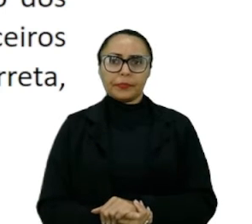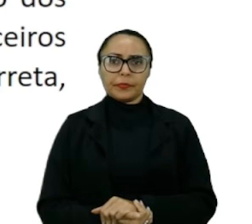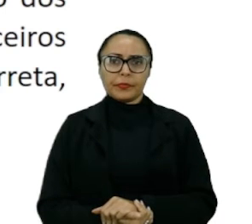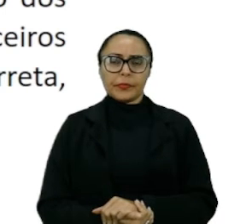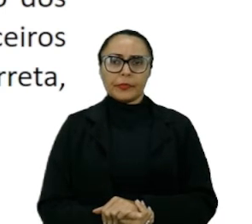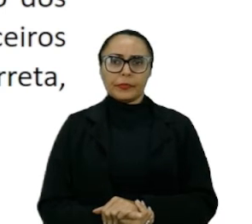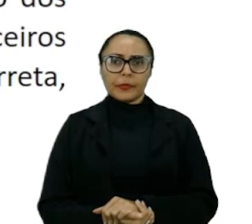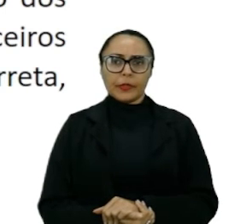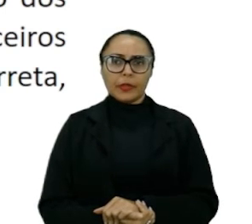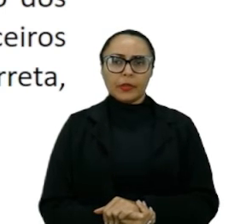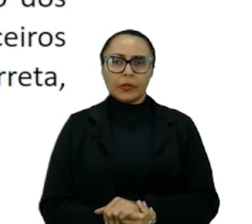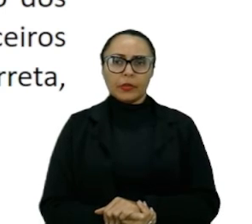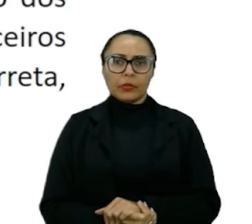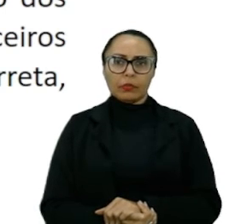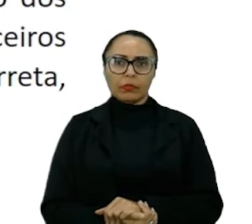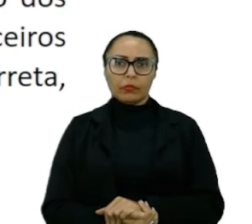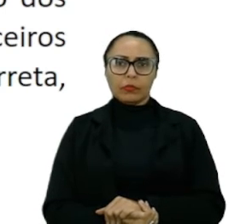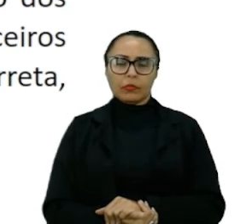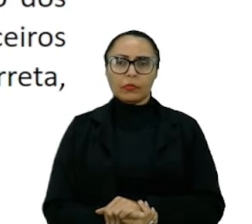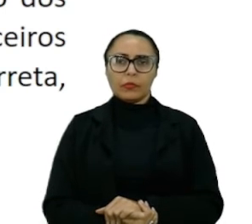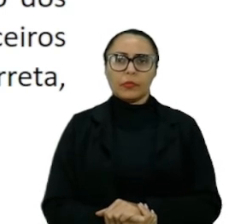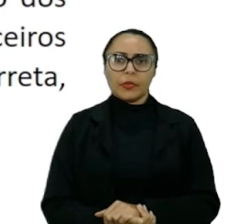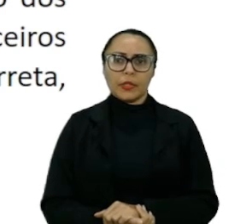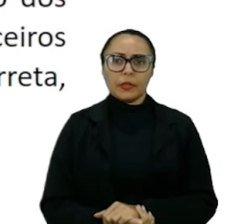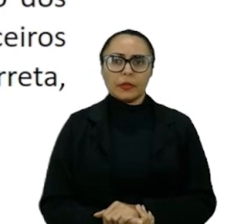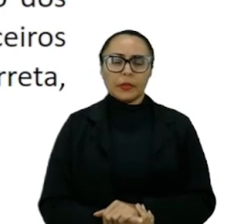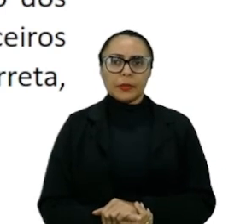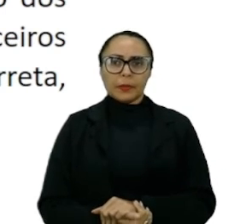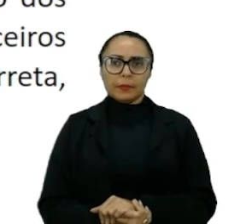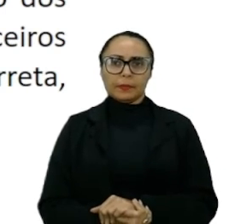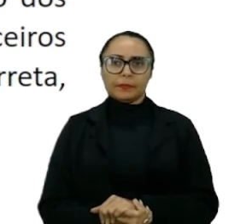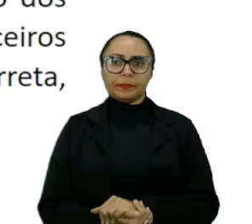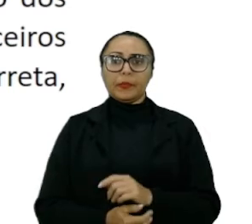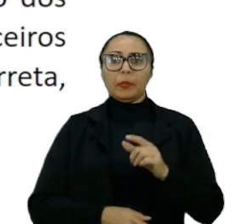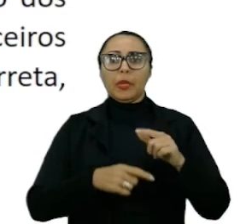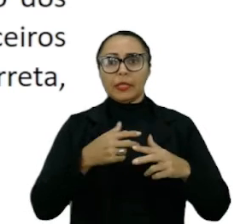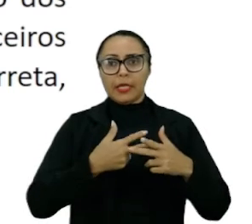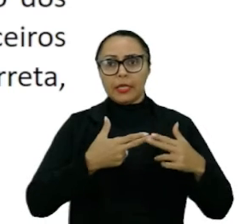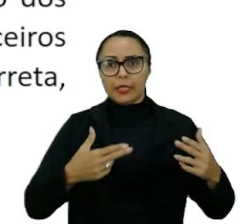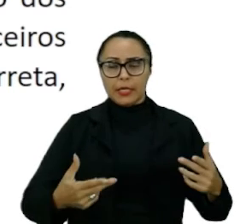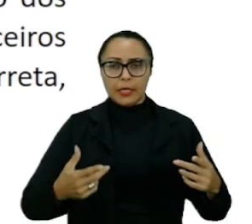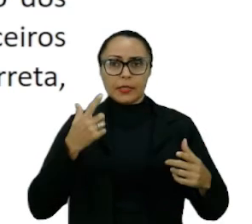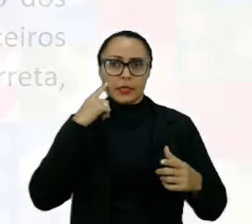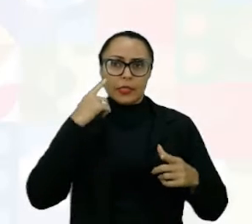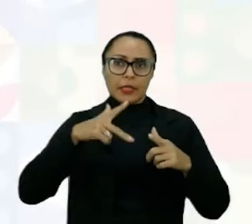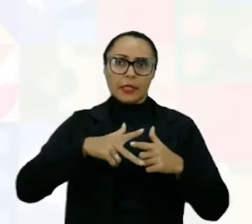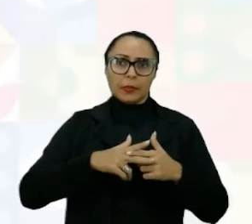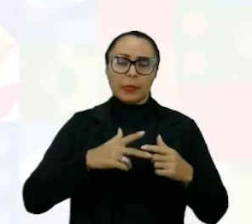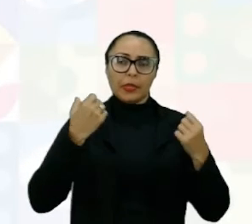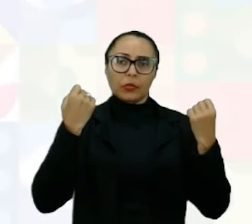qual seria esses recursos físicos? Os materiais, equipamentos, máquinas,